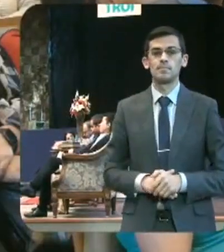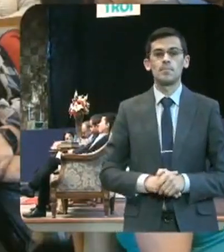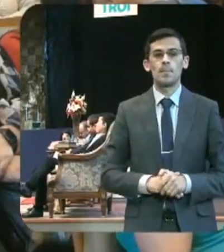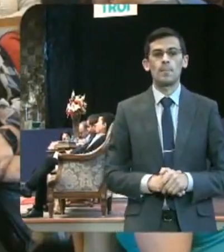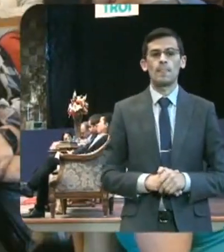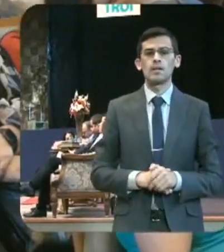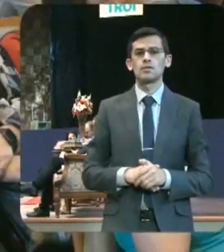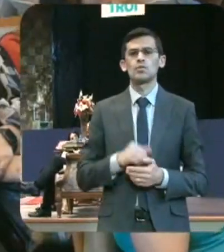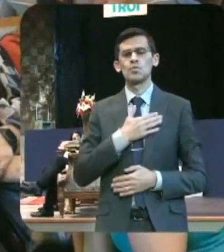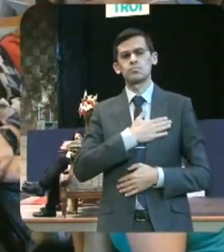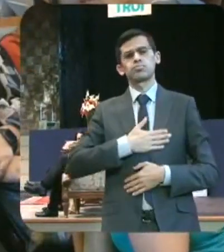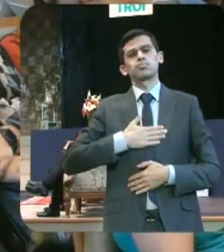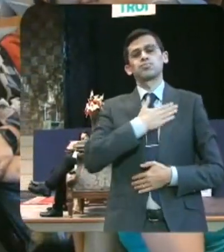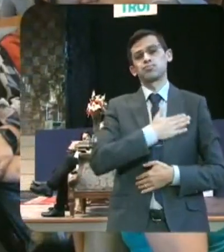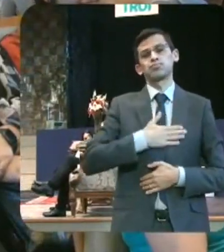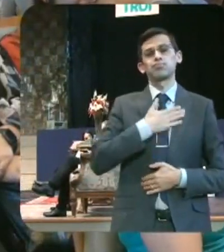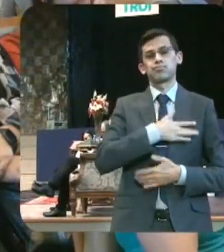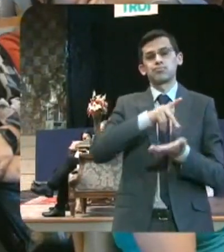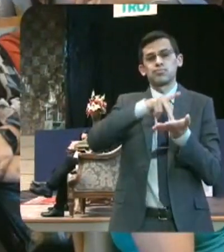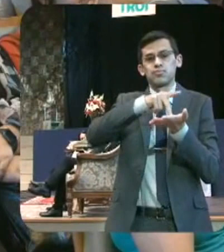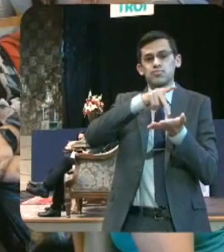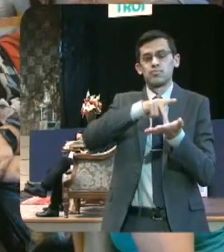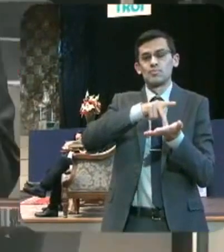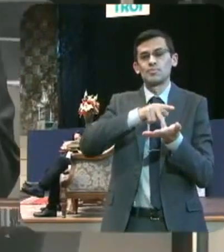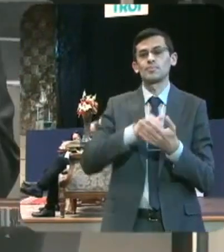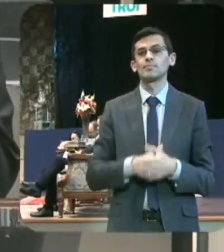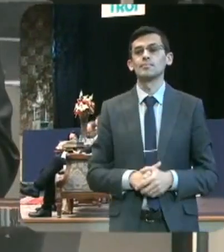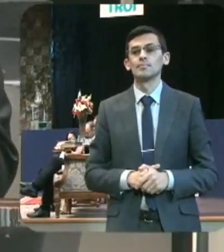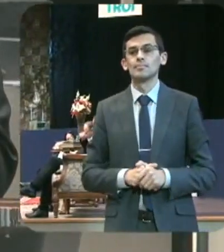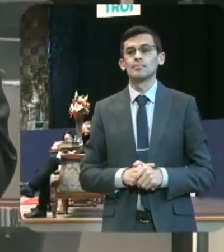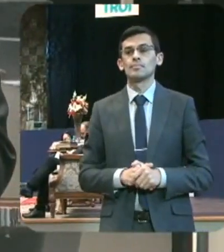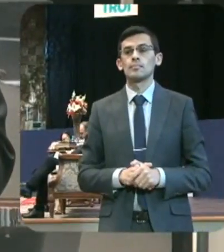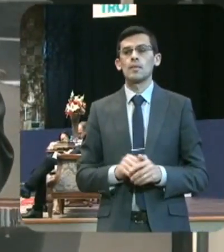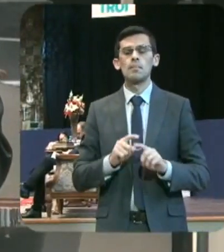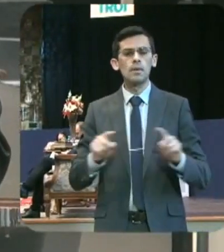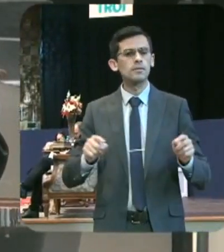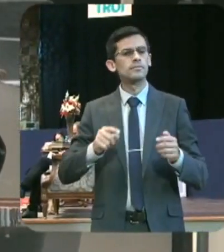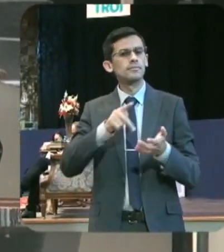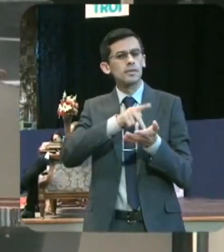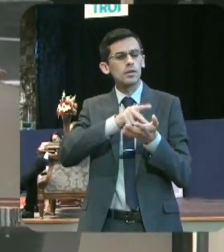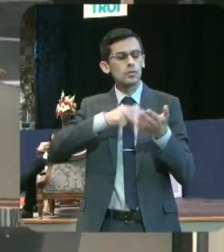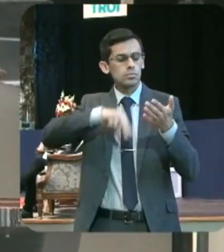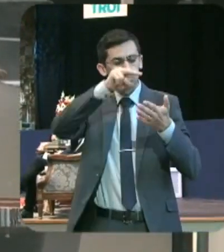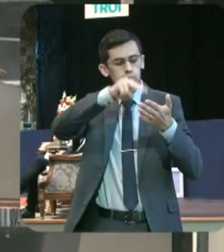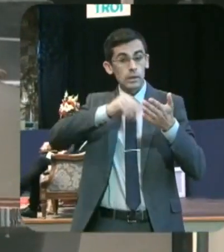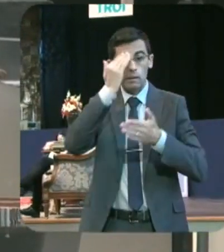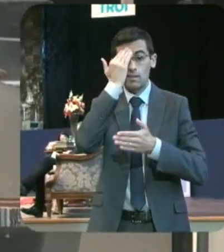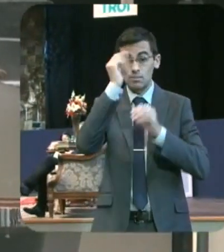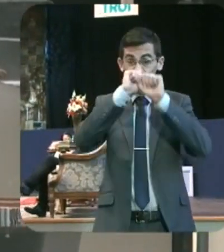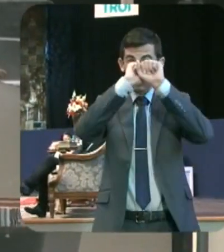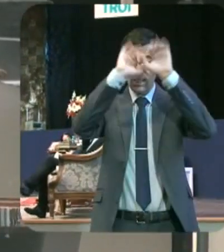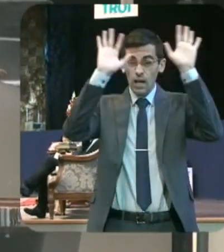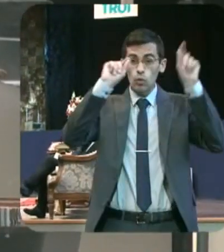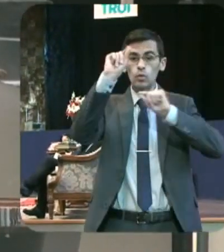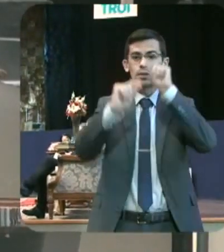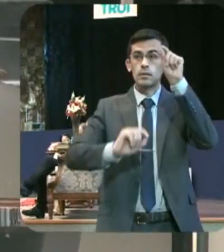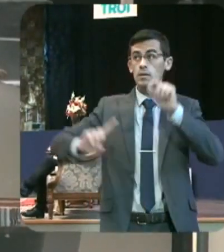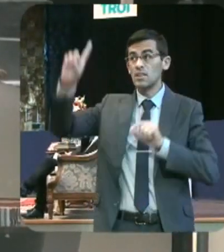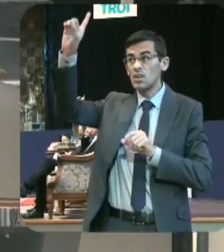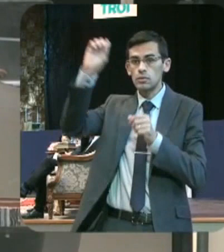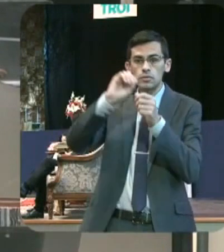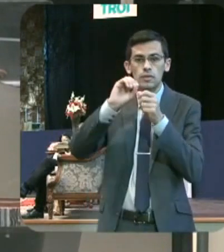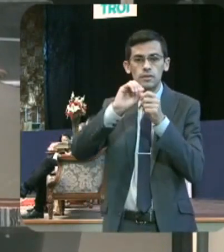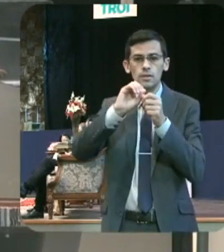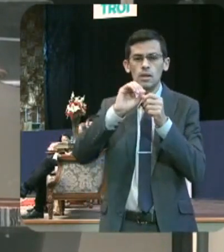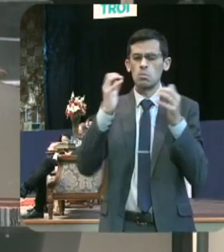Que coisa gostosa isso, não é? E é interessante quando a gente entende o que Deus está fazendo.